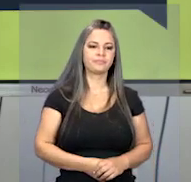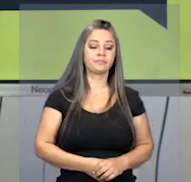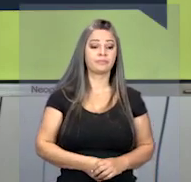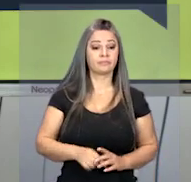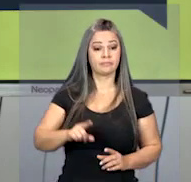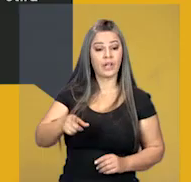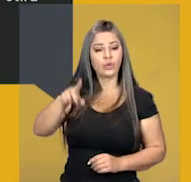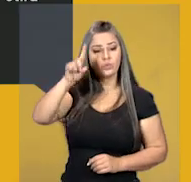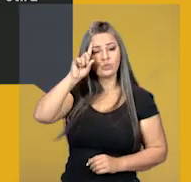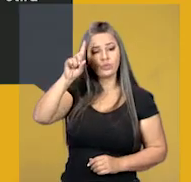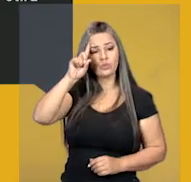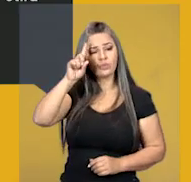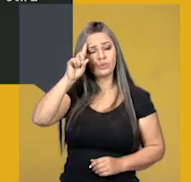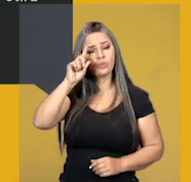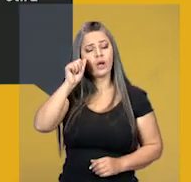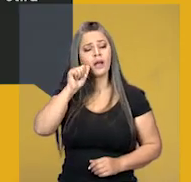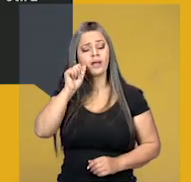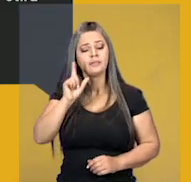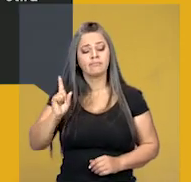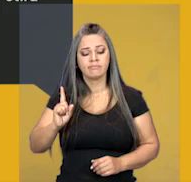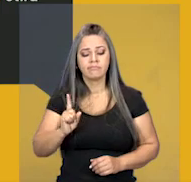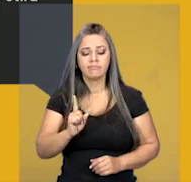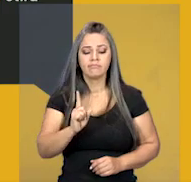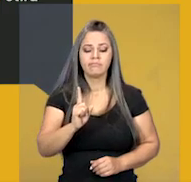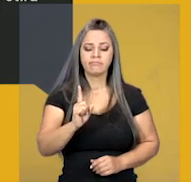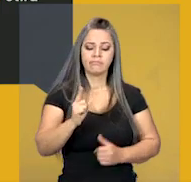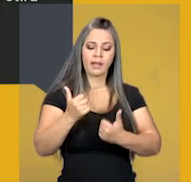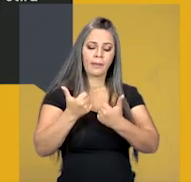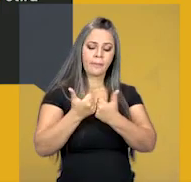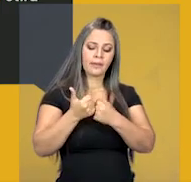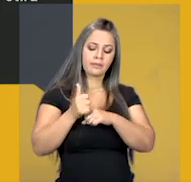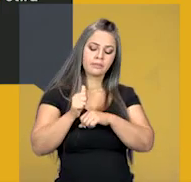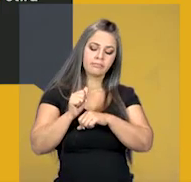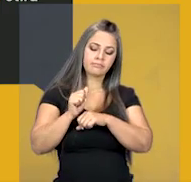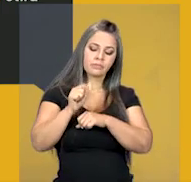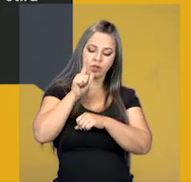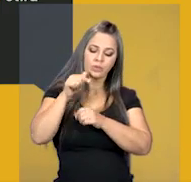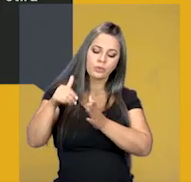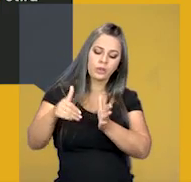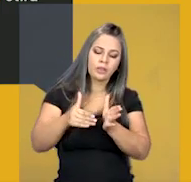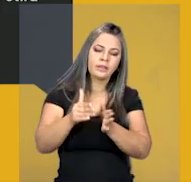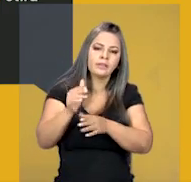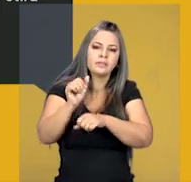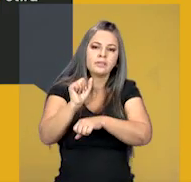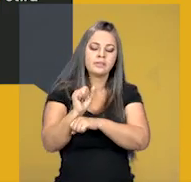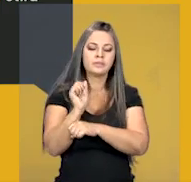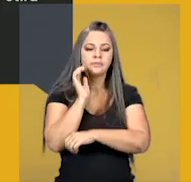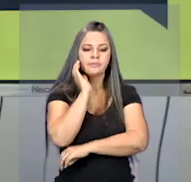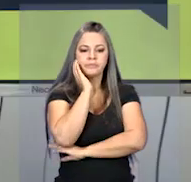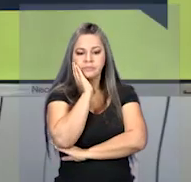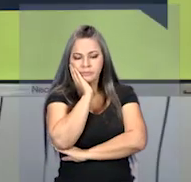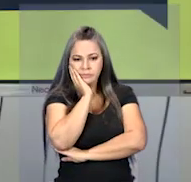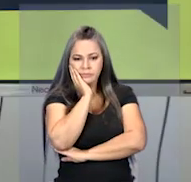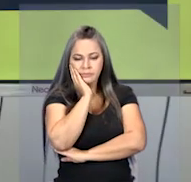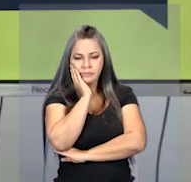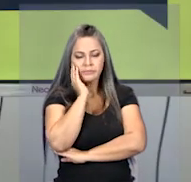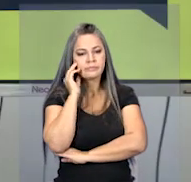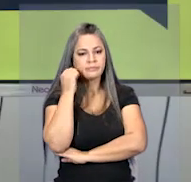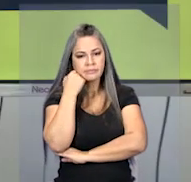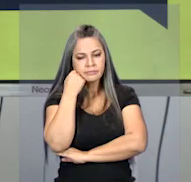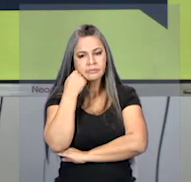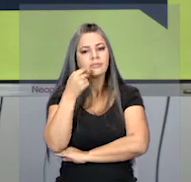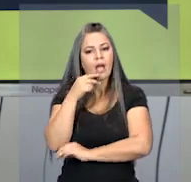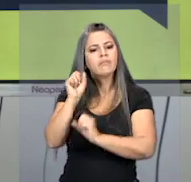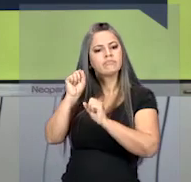Todos os dias, Potira ia para a margem do rio esperar o esposo. É possível? Sim. Alguém pode esperar